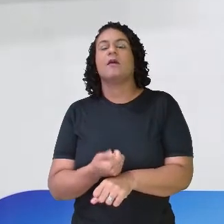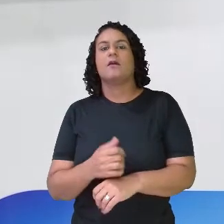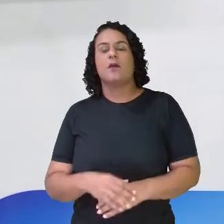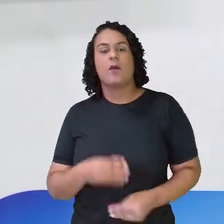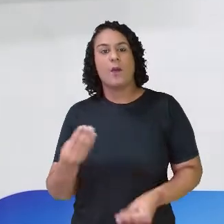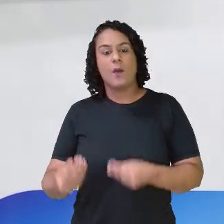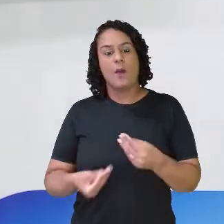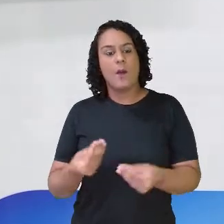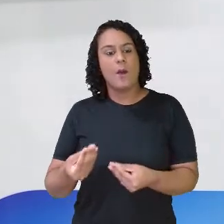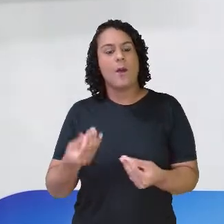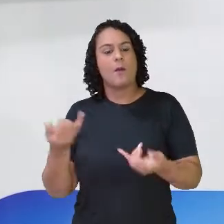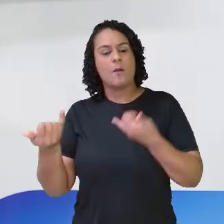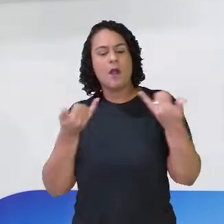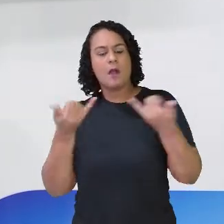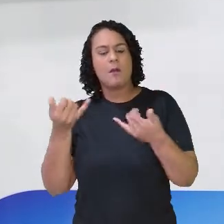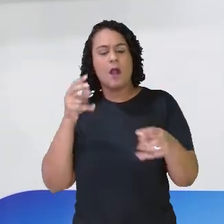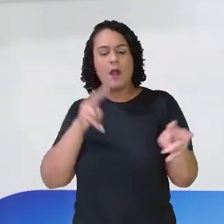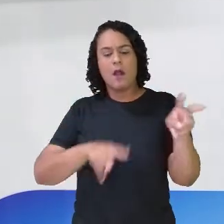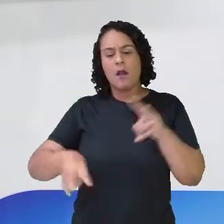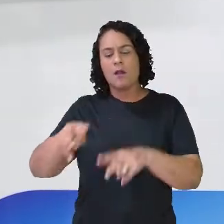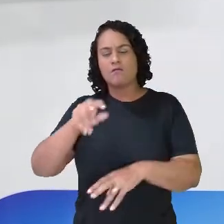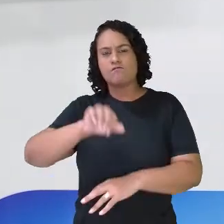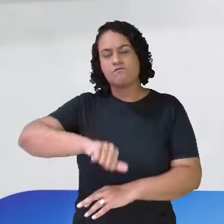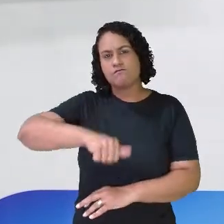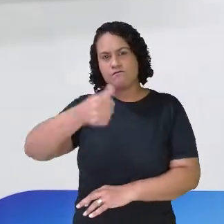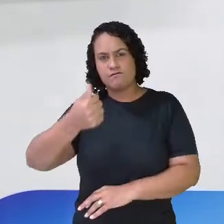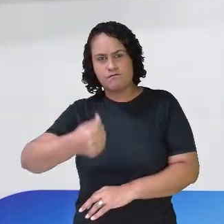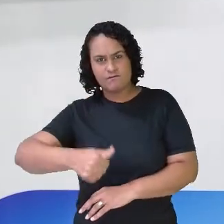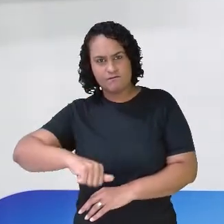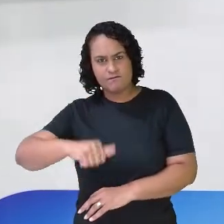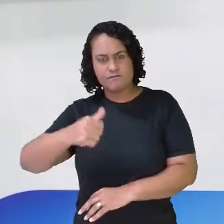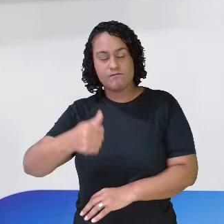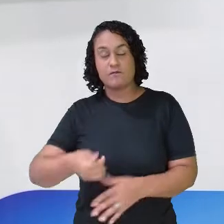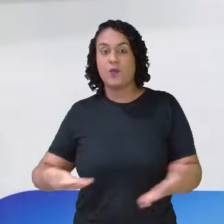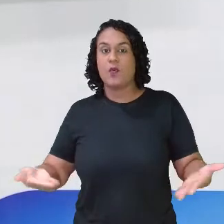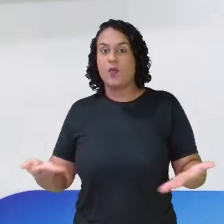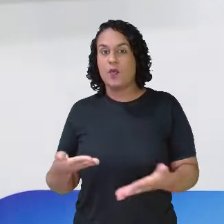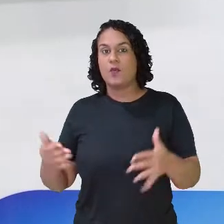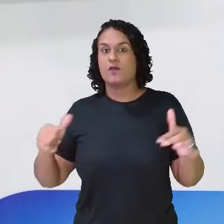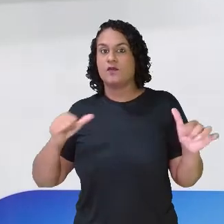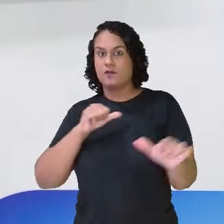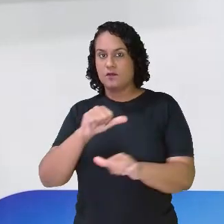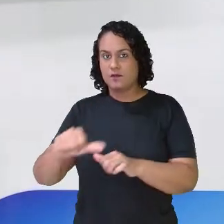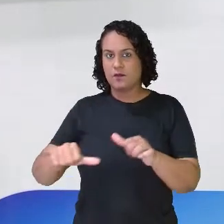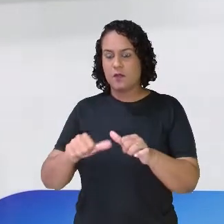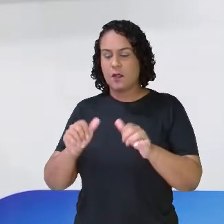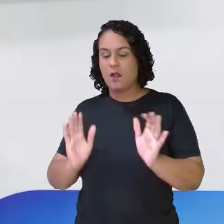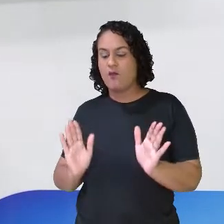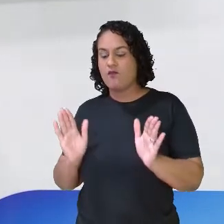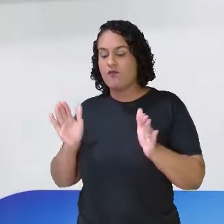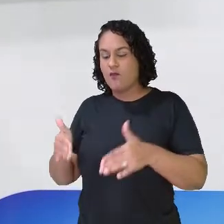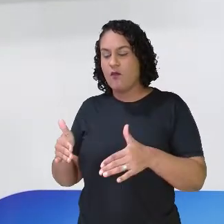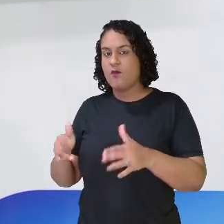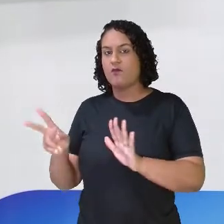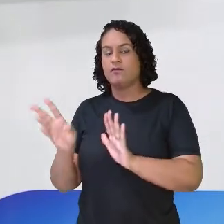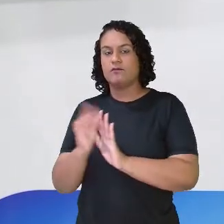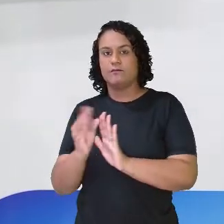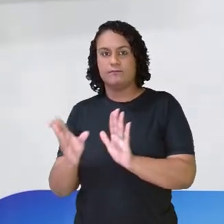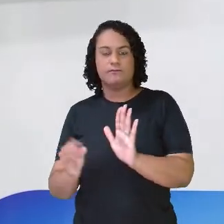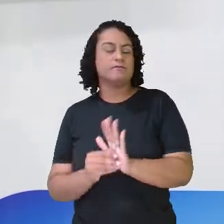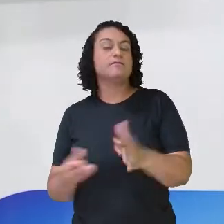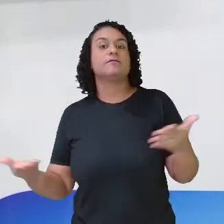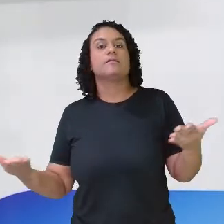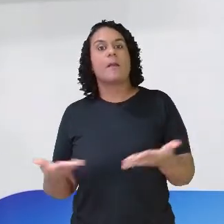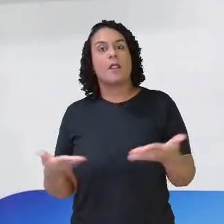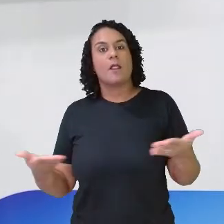tratamento de informação, né, como analisar as informações. Hoje eu mudo um pouco de foco. Hoje eu vou trabalhar com